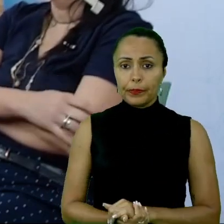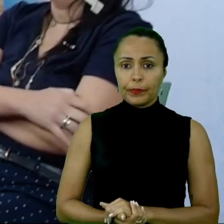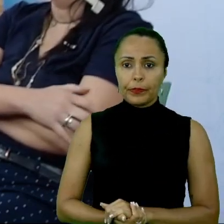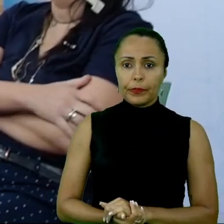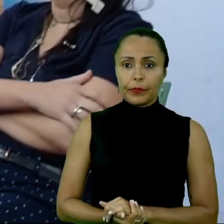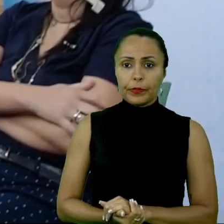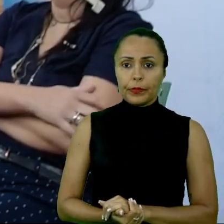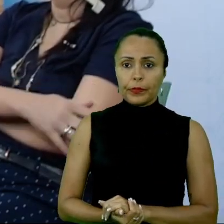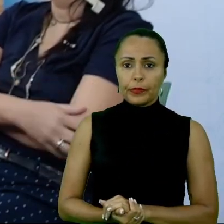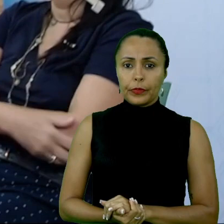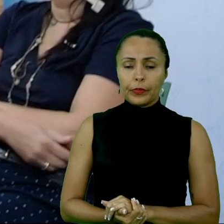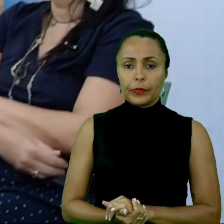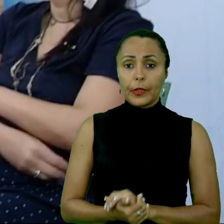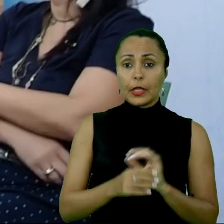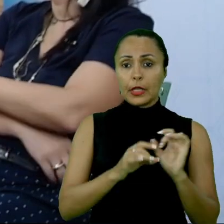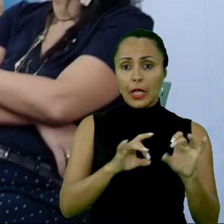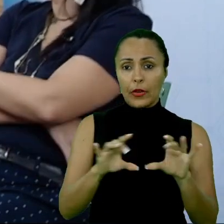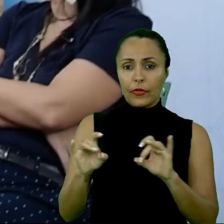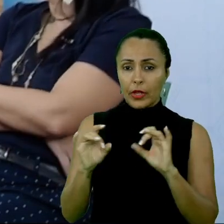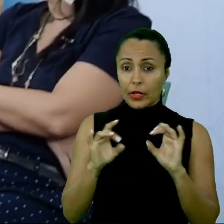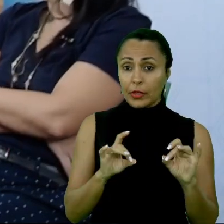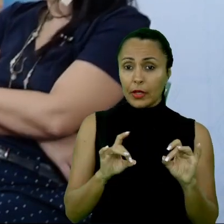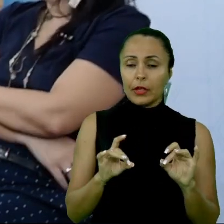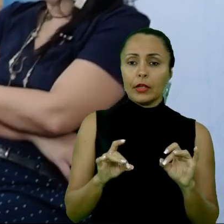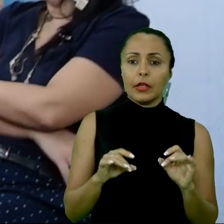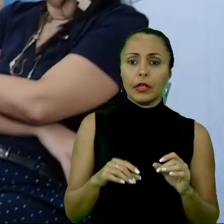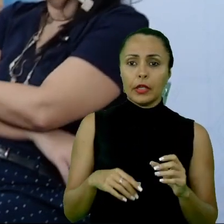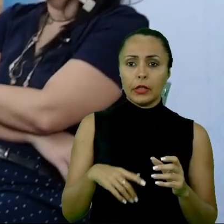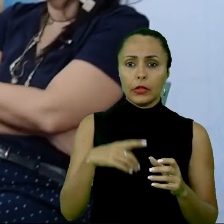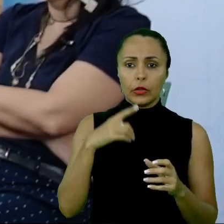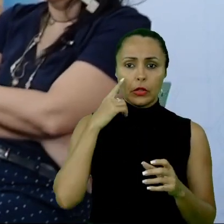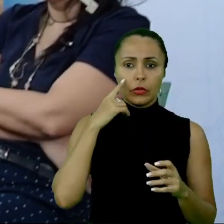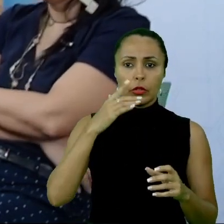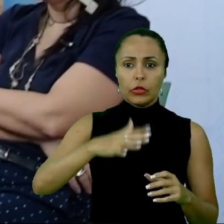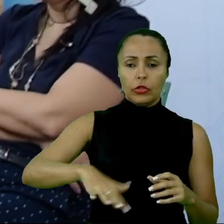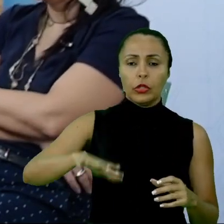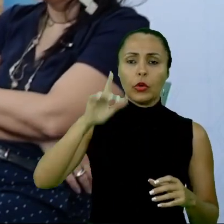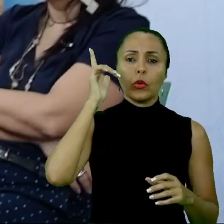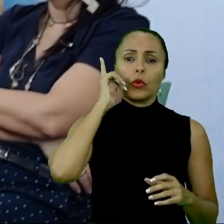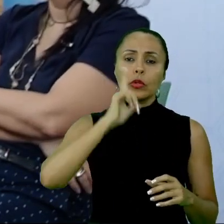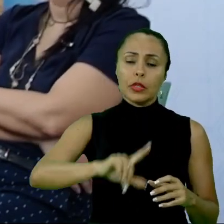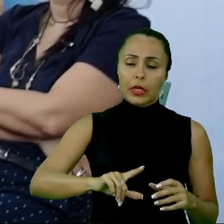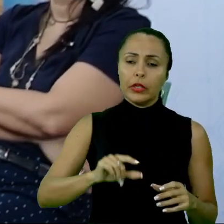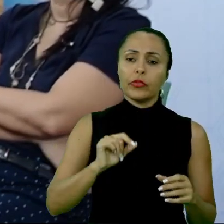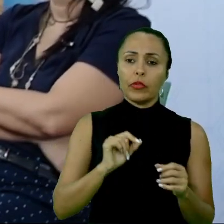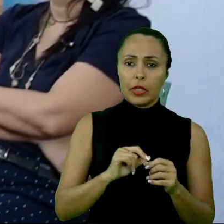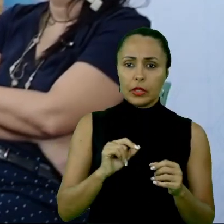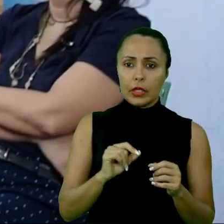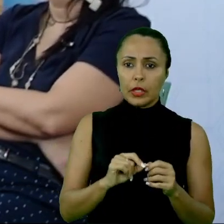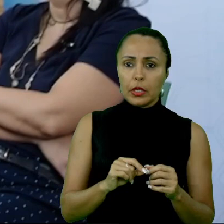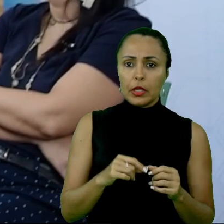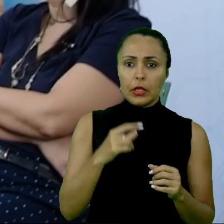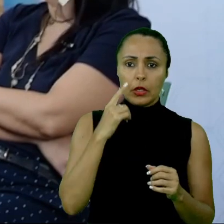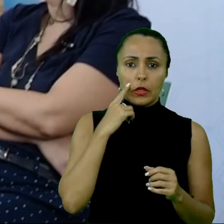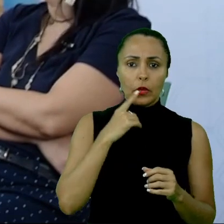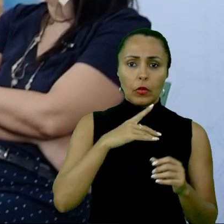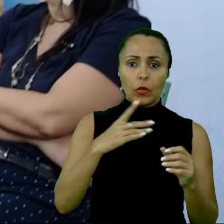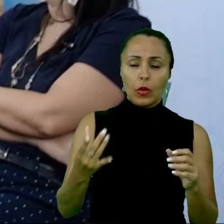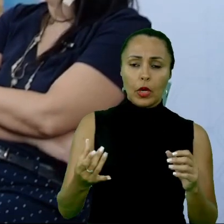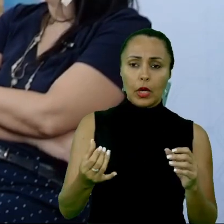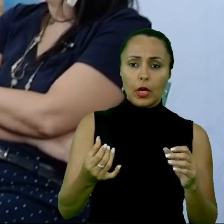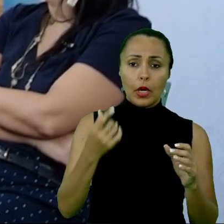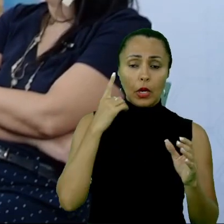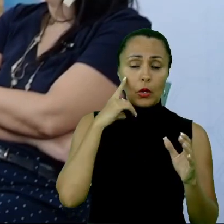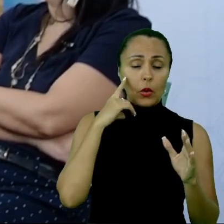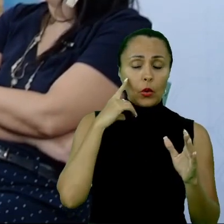da venda e etc e tal. Então, eu acho que quando a gente consegue fazer uma identidade, criar uma identidade